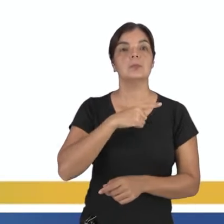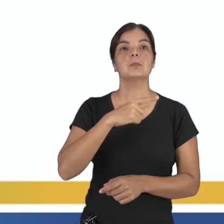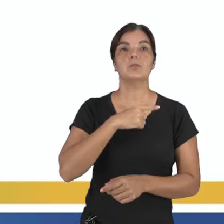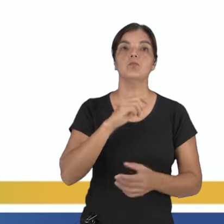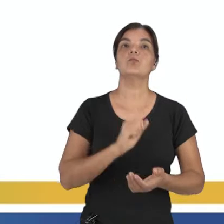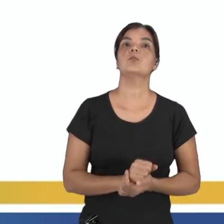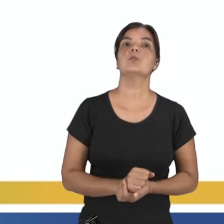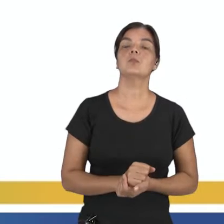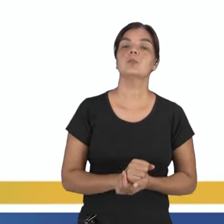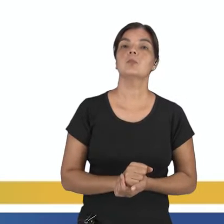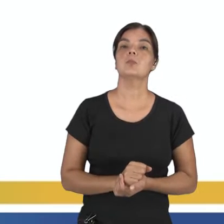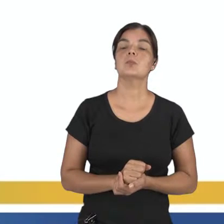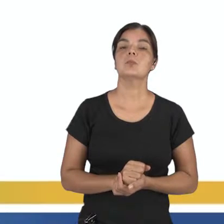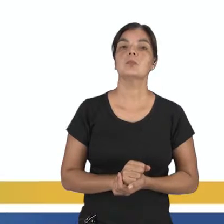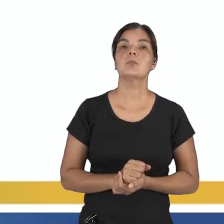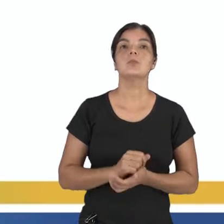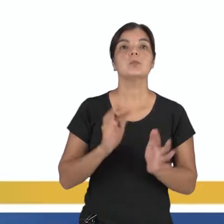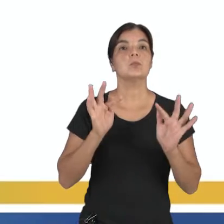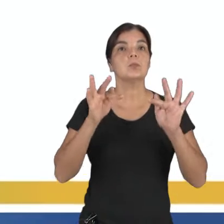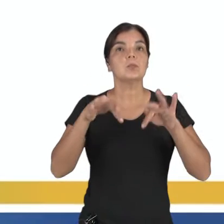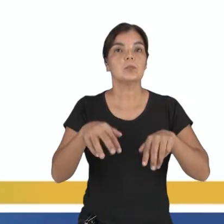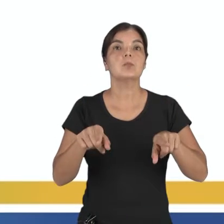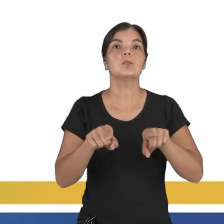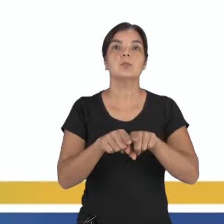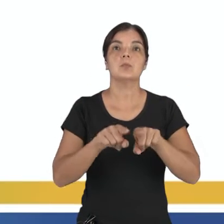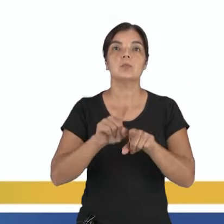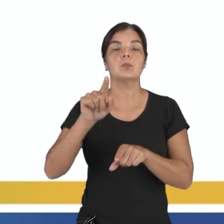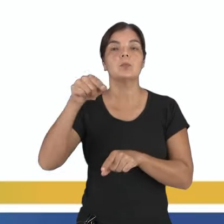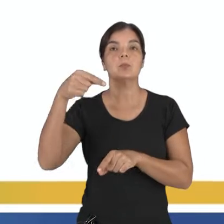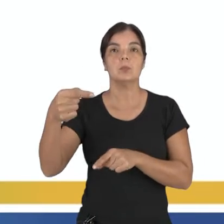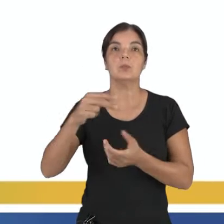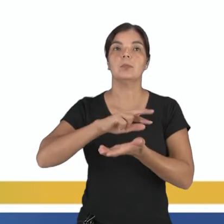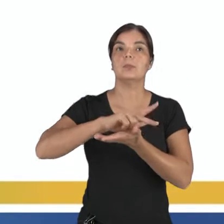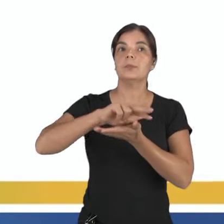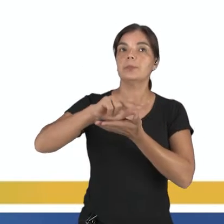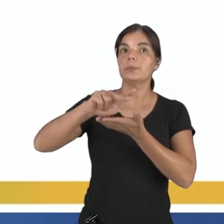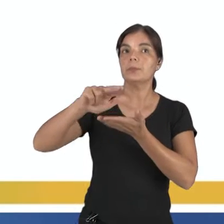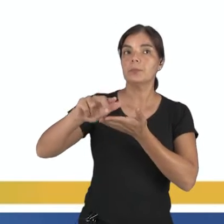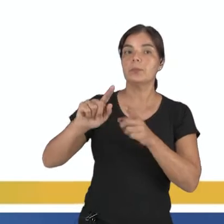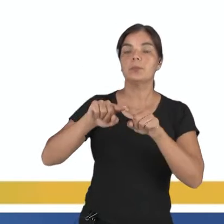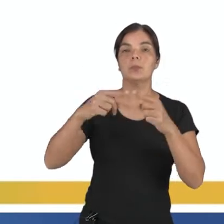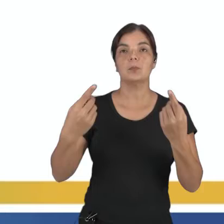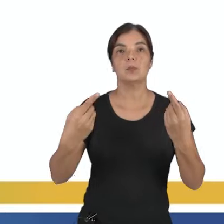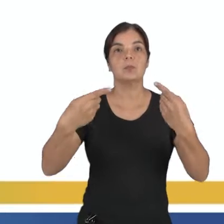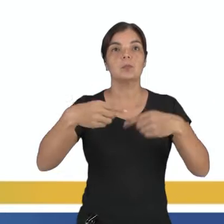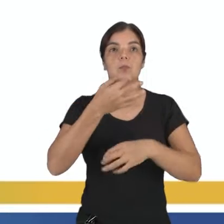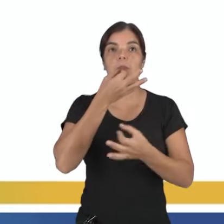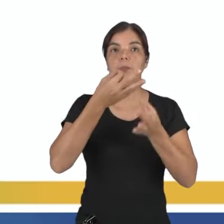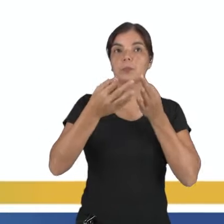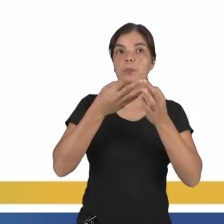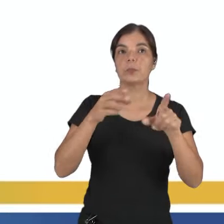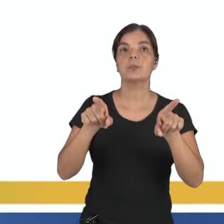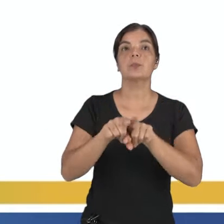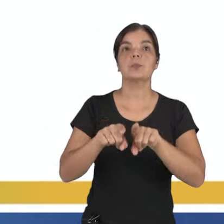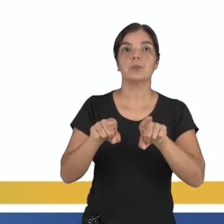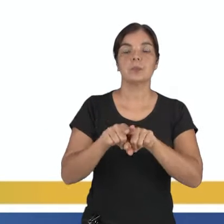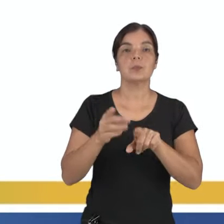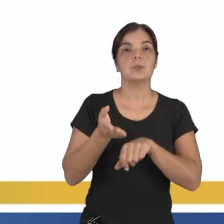é obter uma proposição como conclusão de uma outra ou de várias